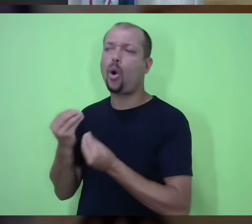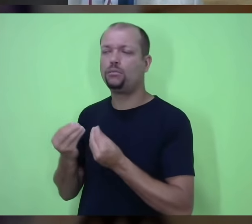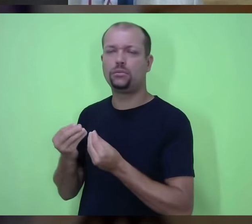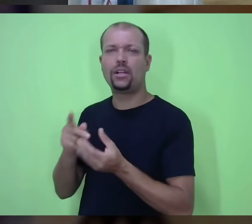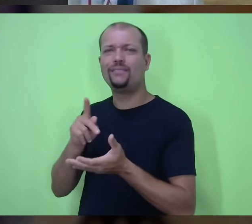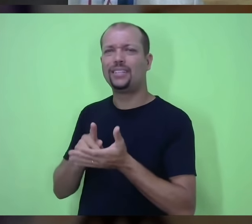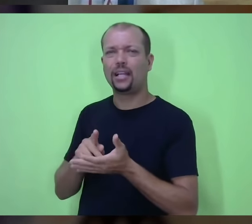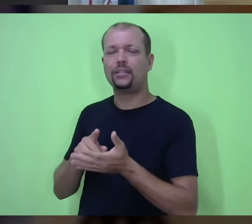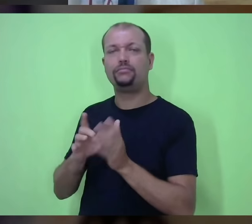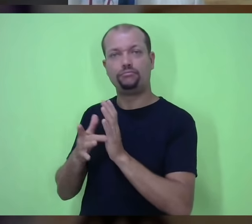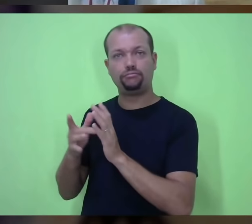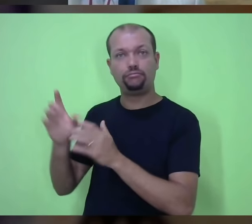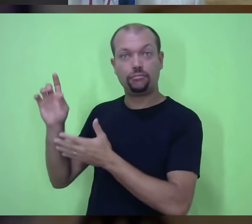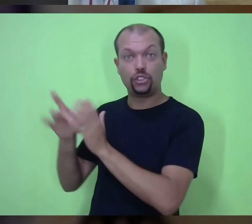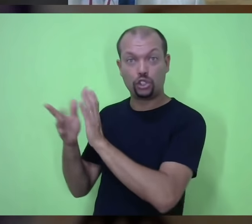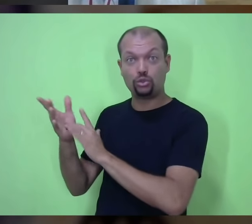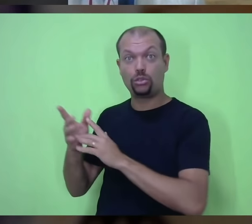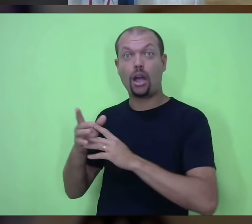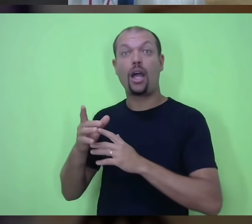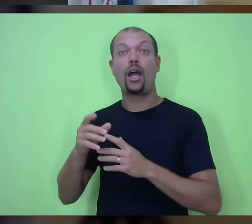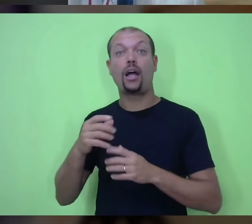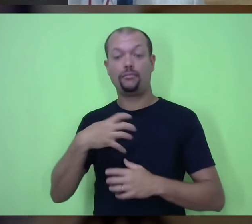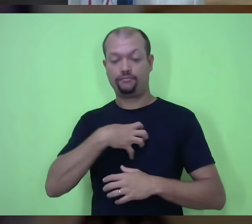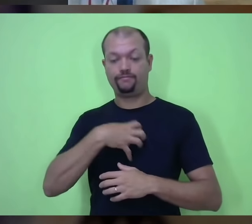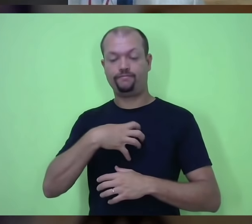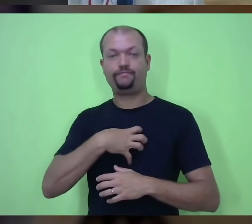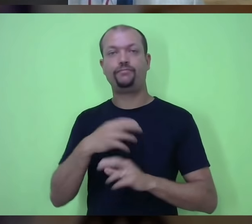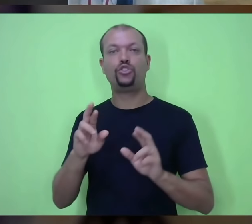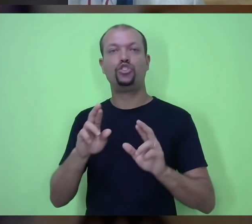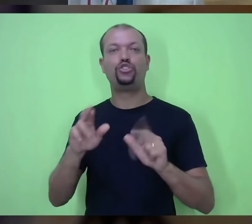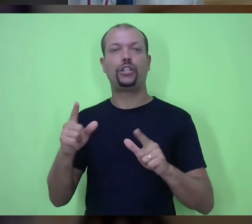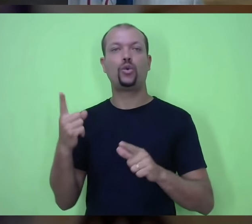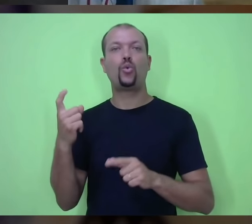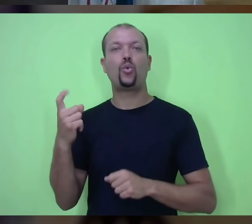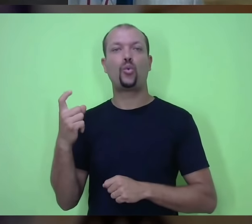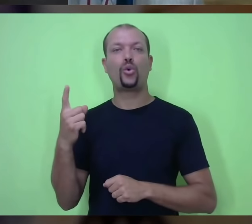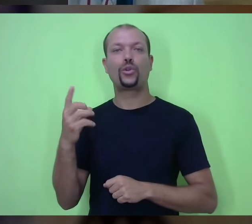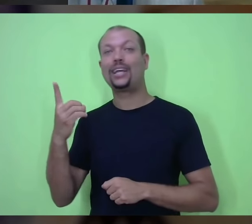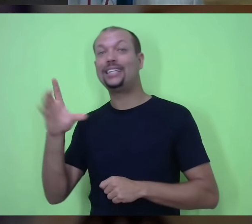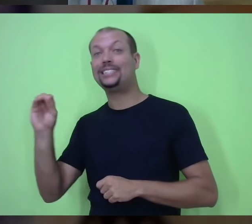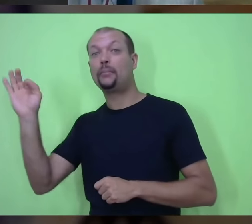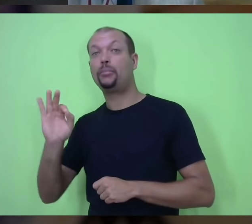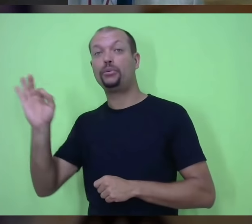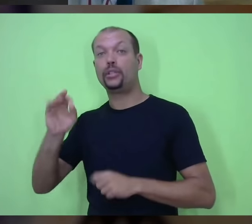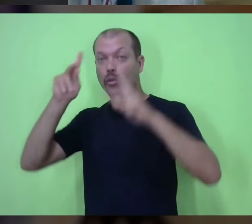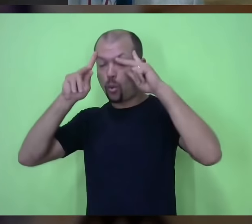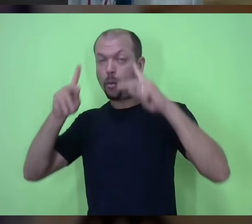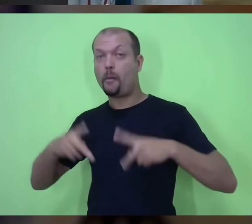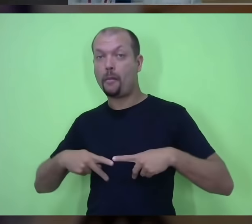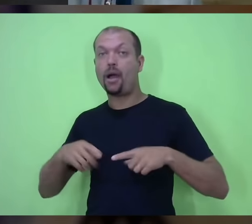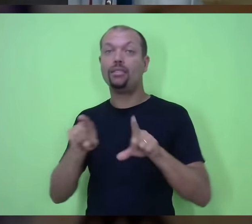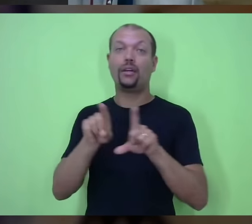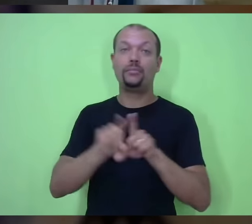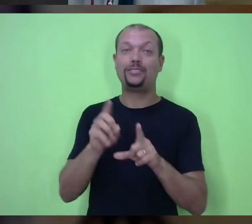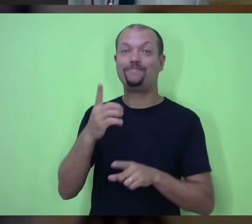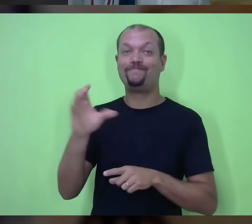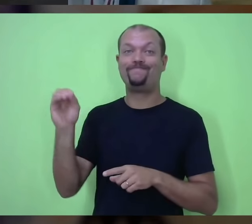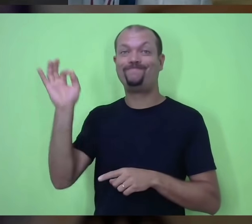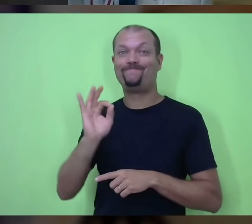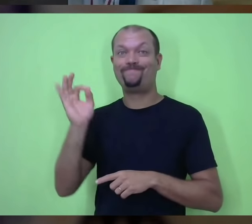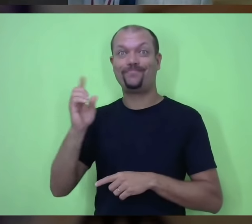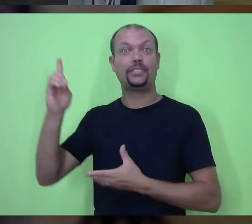Cristo tinha uma natureza própria. O único ser na história que era 100% humano e era 100%